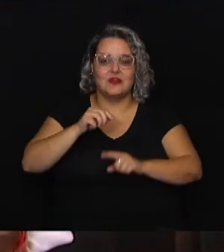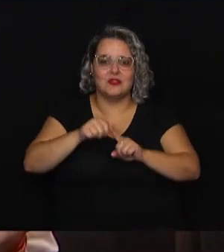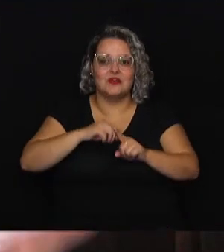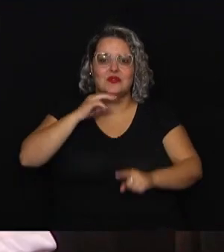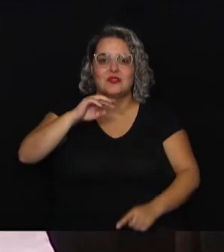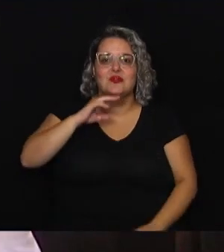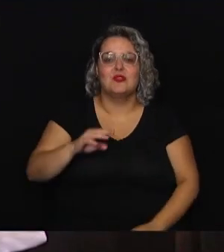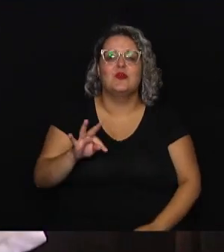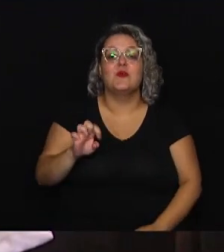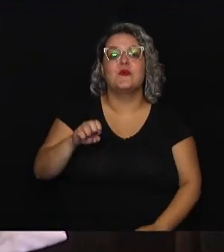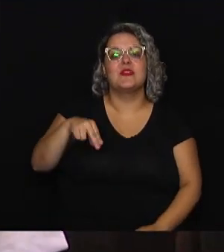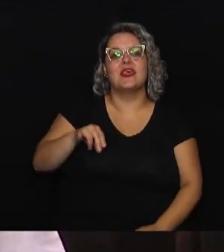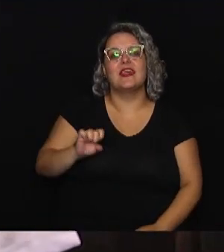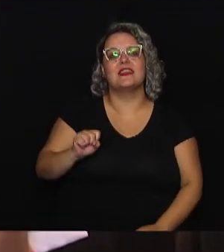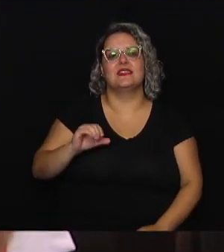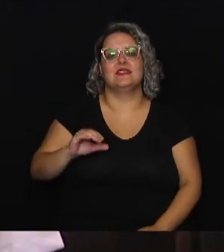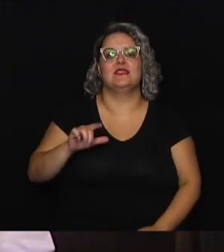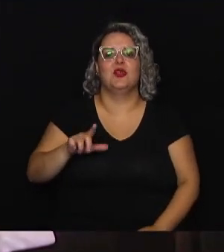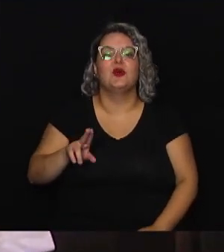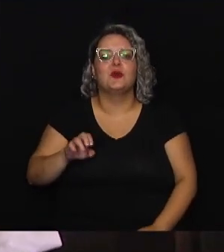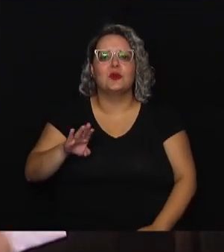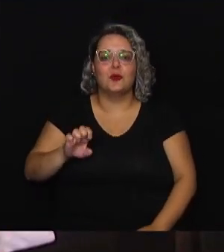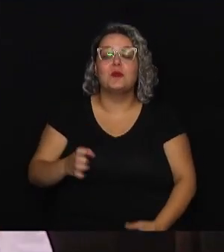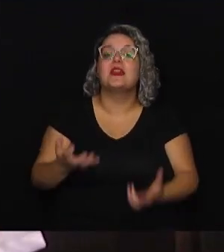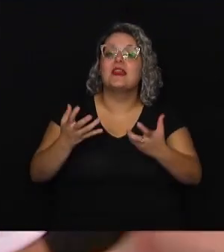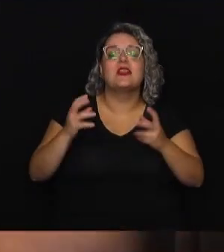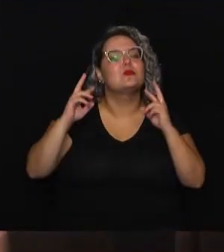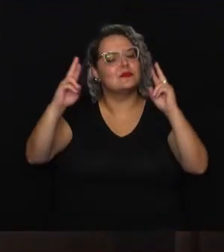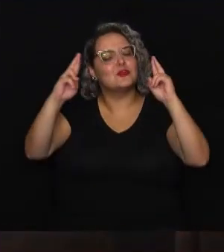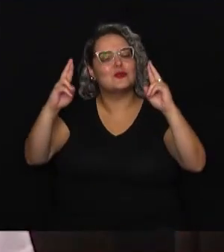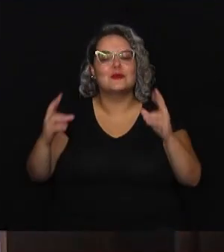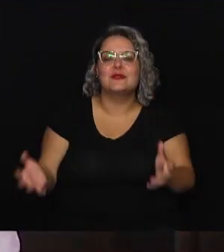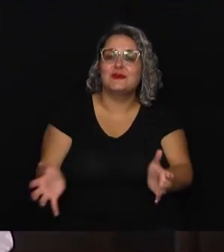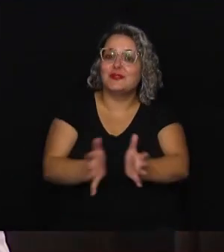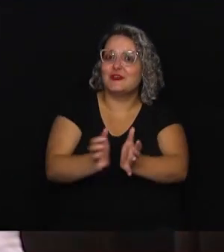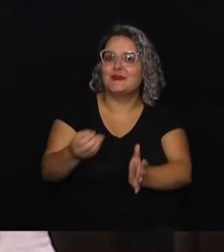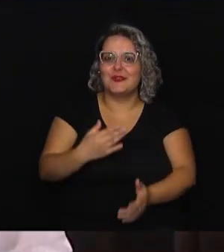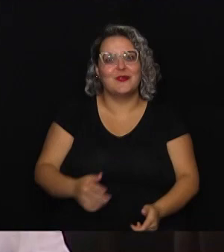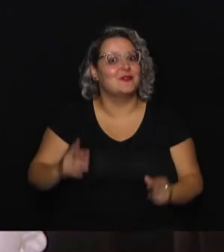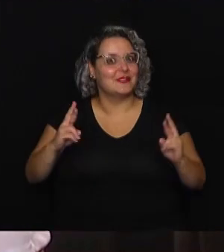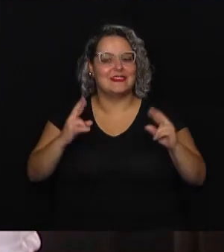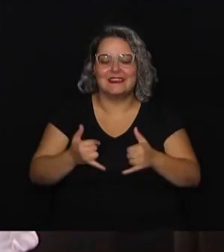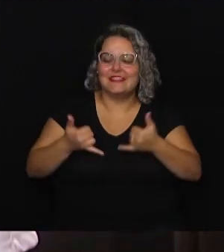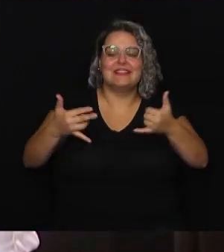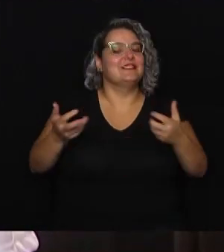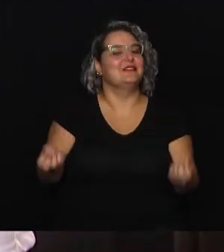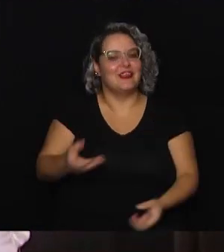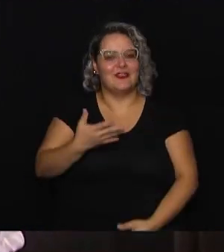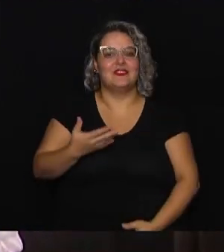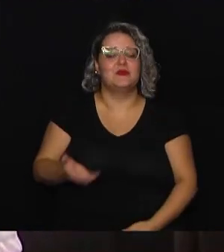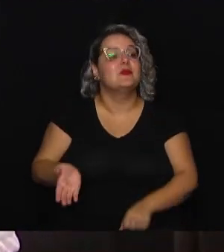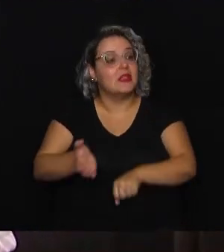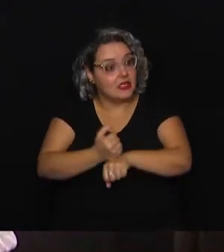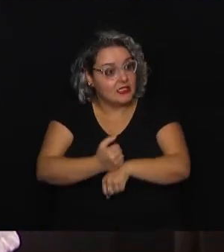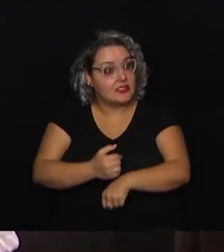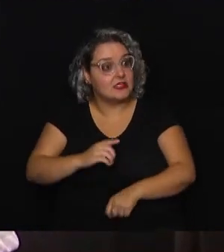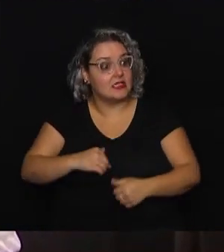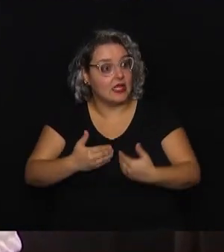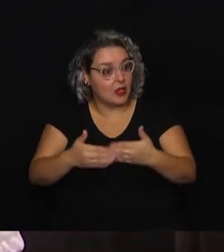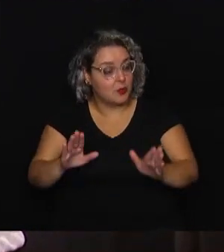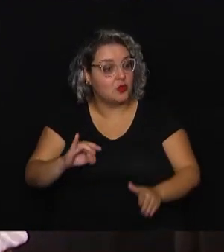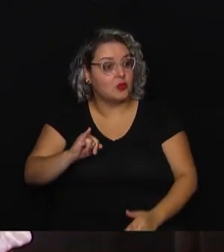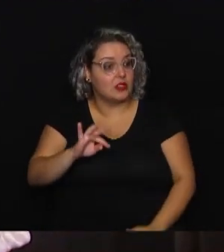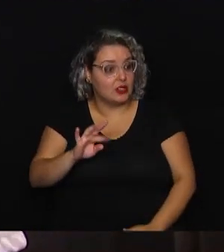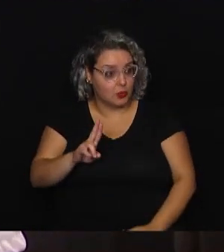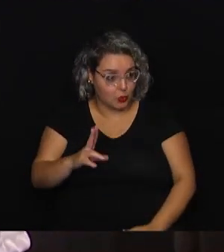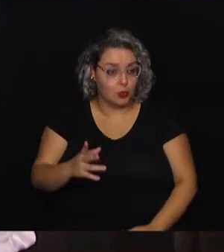Clube, a gente conta com a torcida de vocês, é um time novo, energia nova, bora que vamos. Bom, antes tem a estreia em Itu, é isso? Isso, dia 11 a